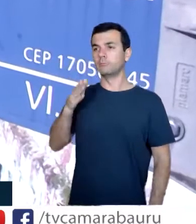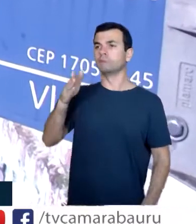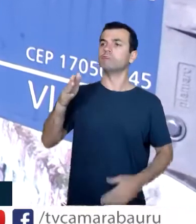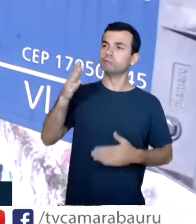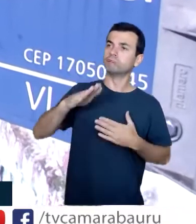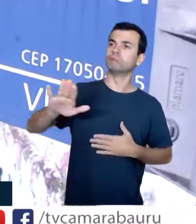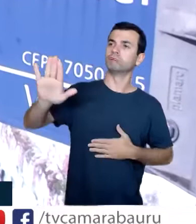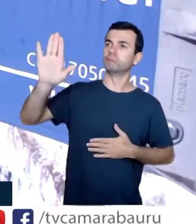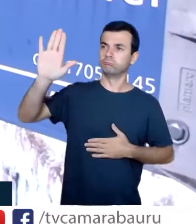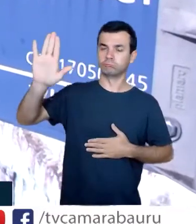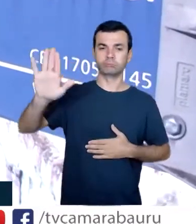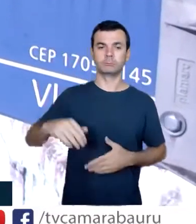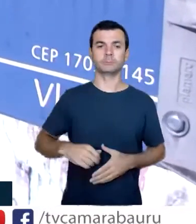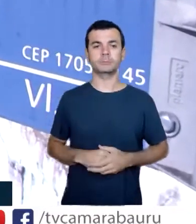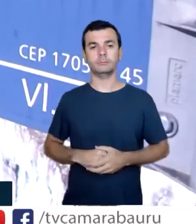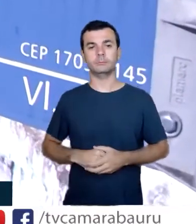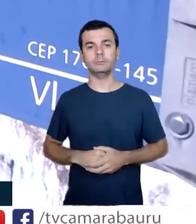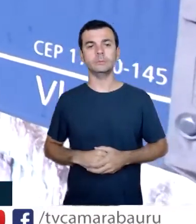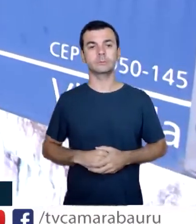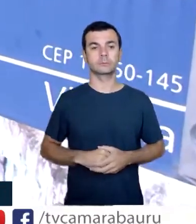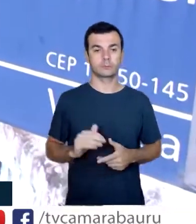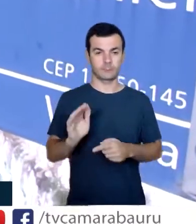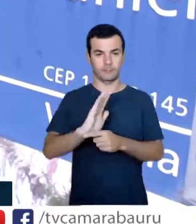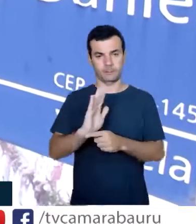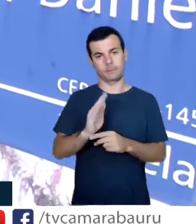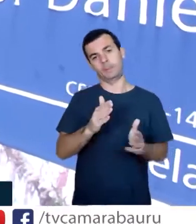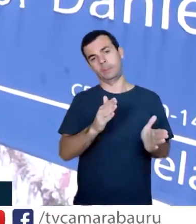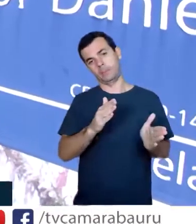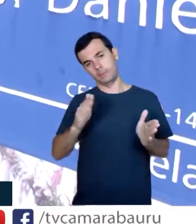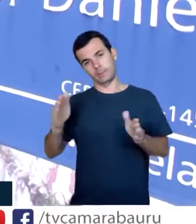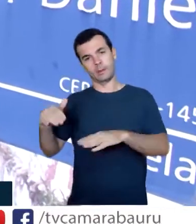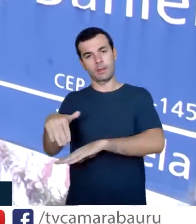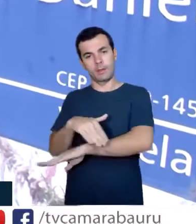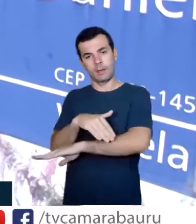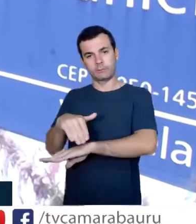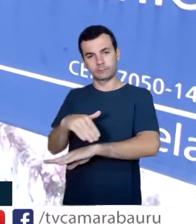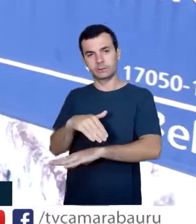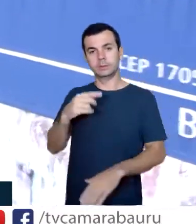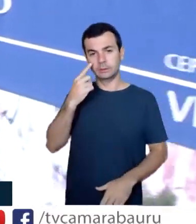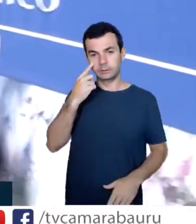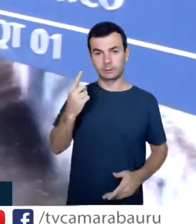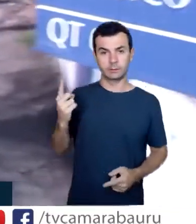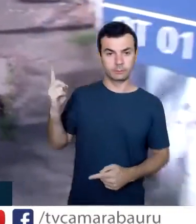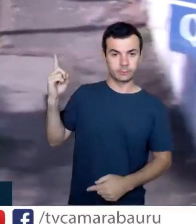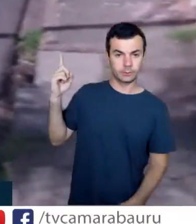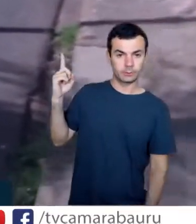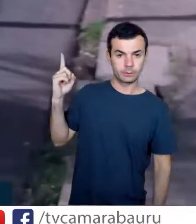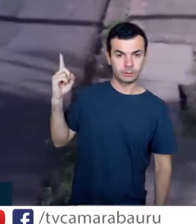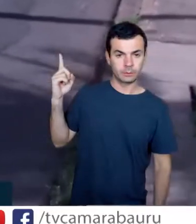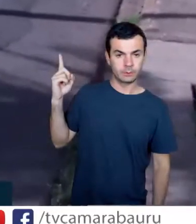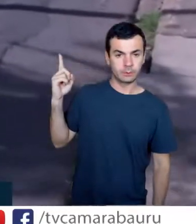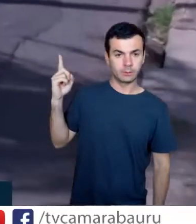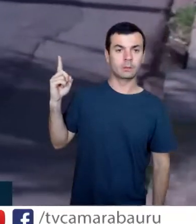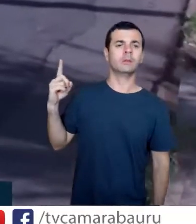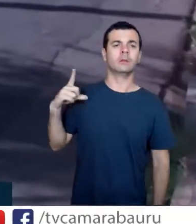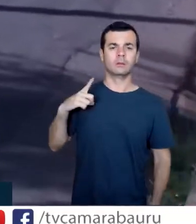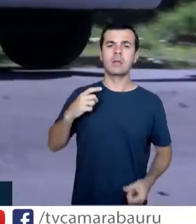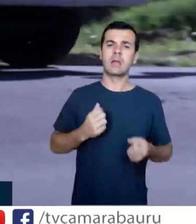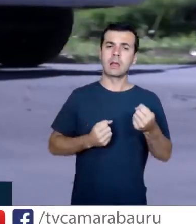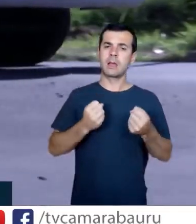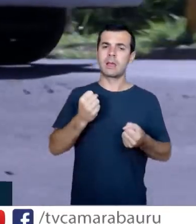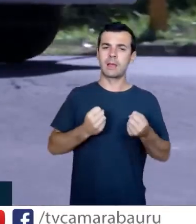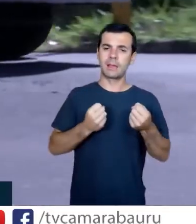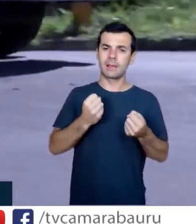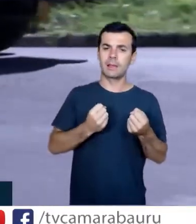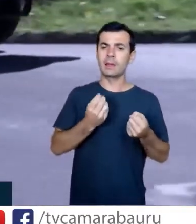A Avenida Daniel Pacífico é a principal ligação entre a região do Bela Vista com a da Falcão. Muitos veículos passam por ela diariamente,